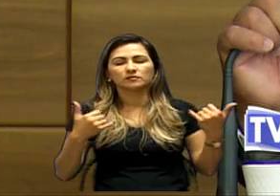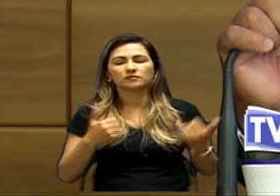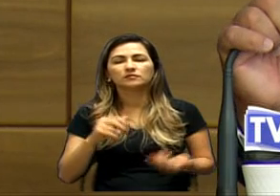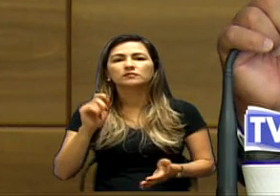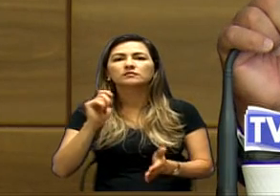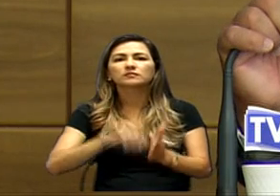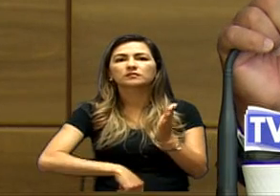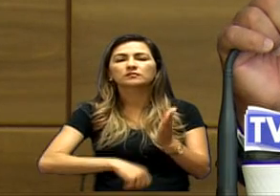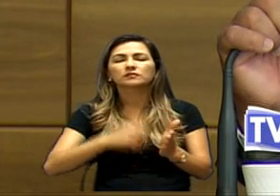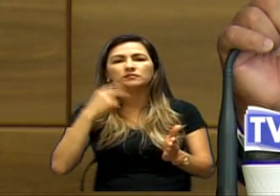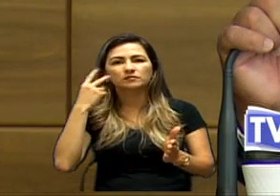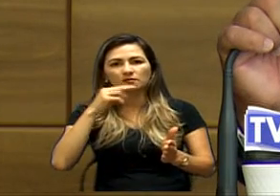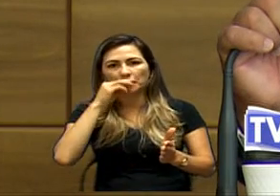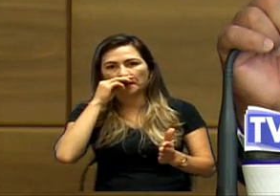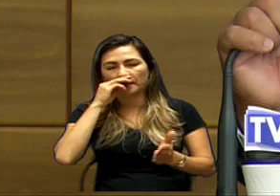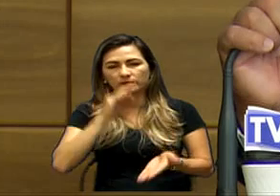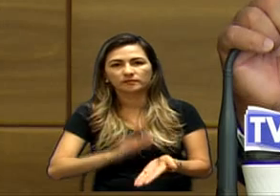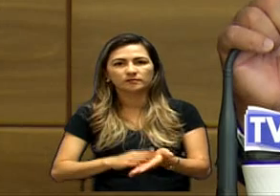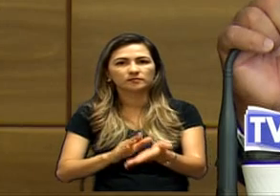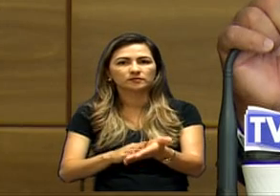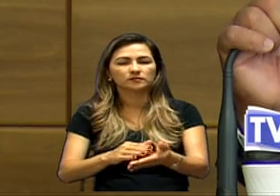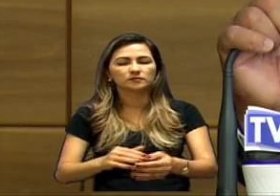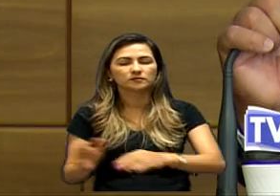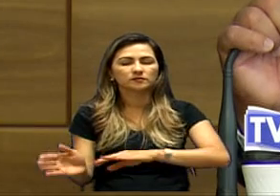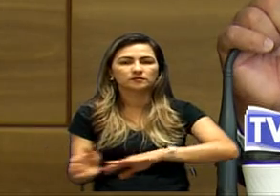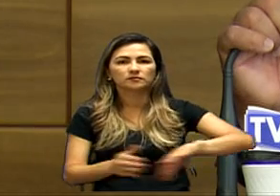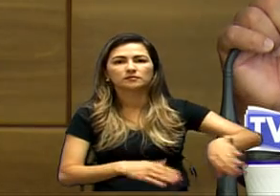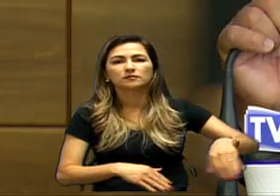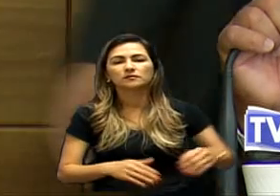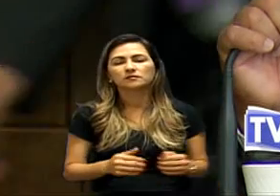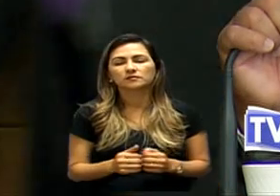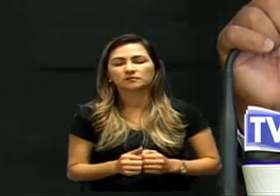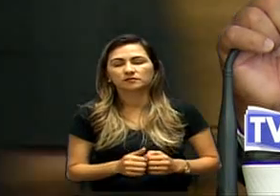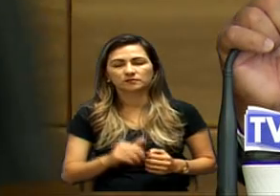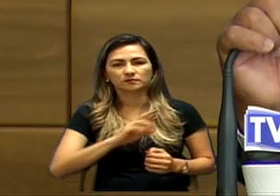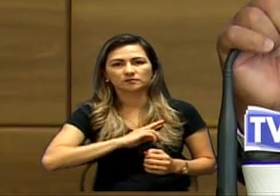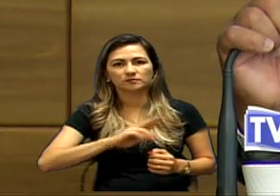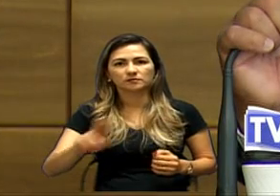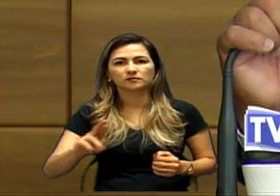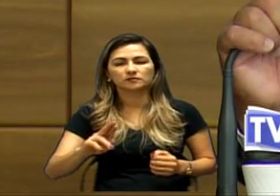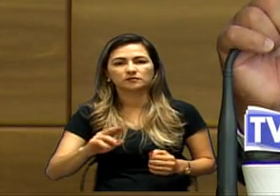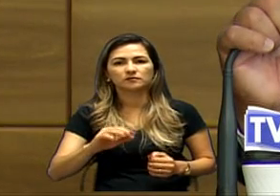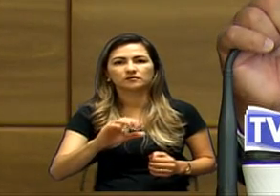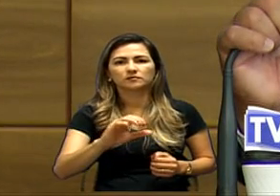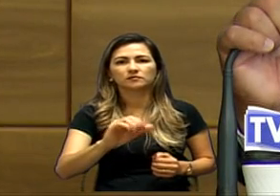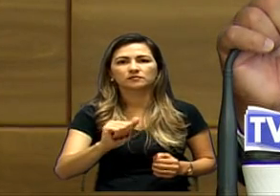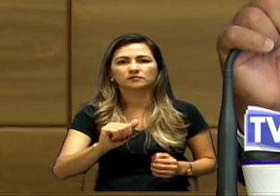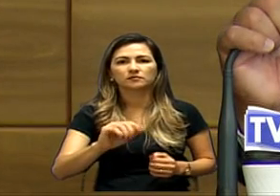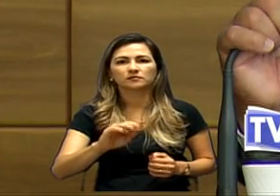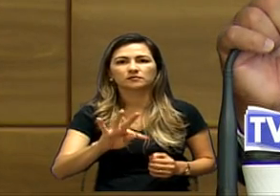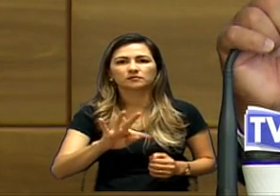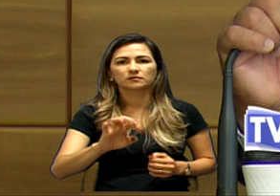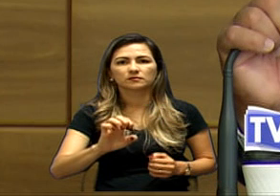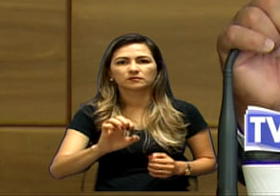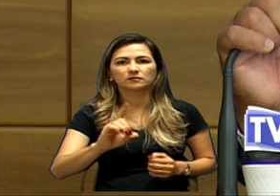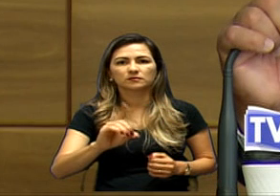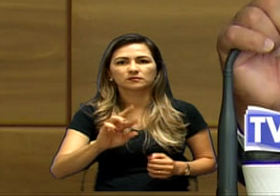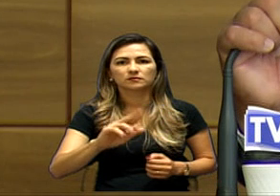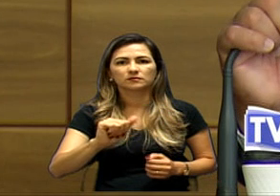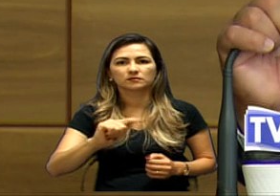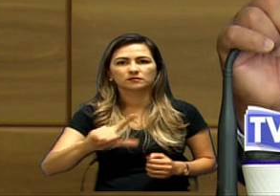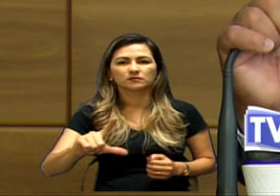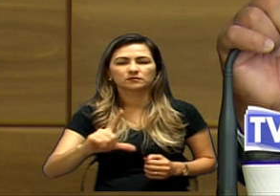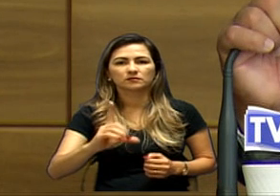Votos e congratulações à Igreja Catedral da Adoração. Em nome do pastor Jailson Andrade e Cléo